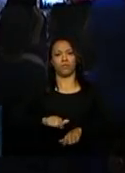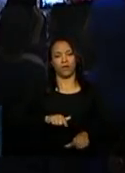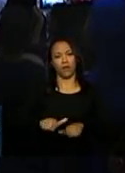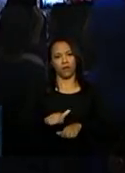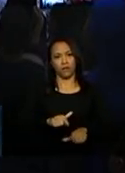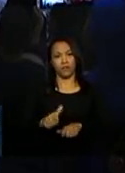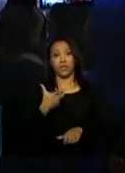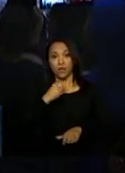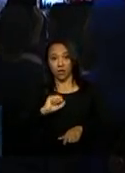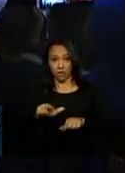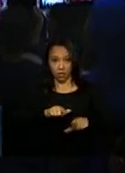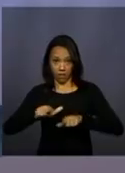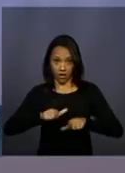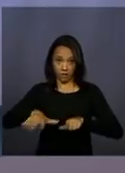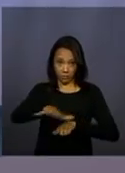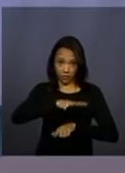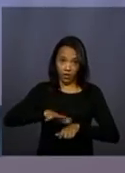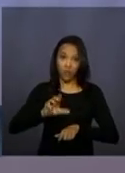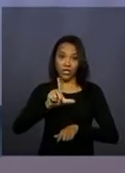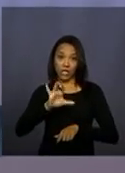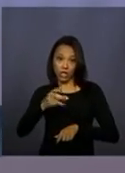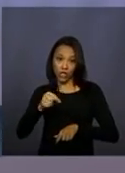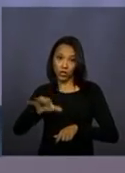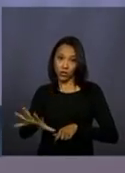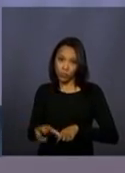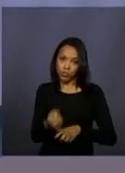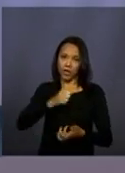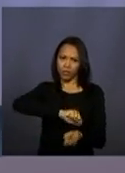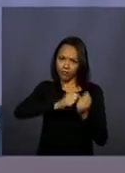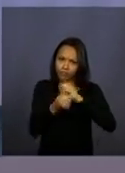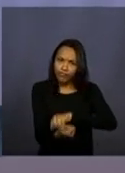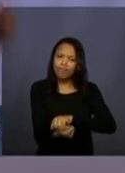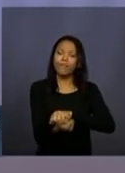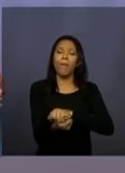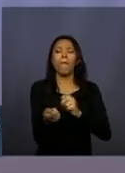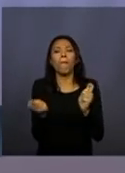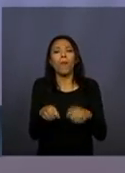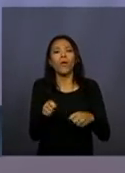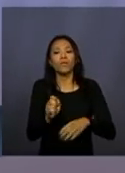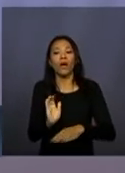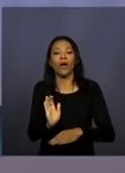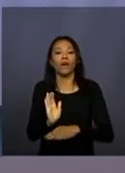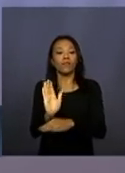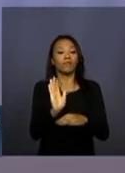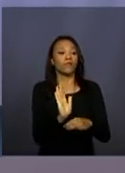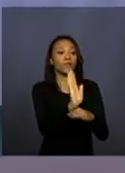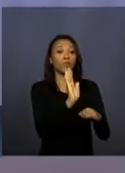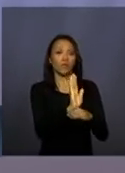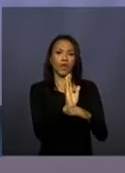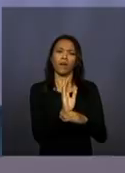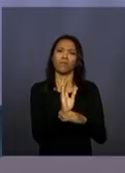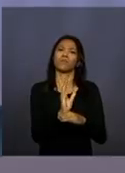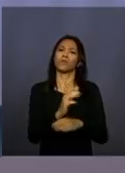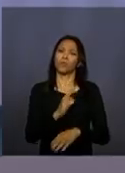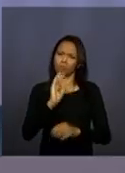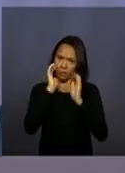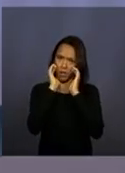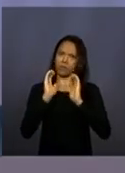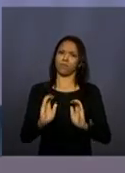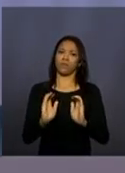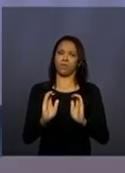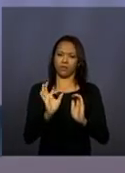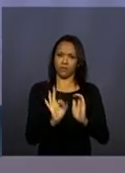catadoras de materiais recicláveis, eles possam, na verdade, prestar o seu serviço com dignidade. Que